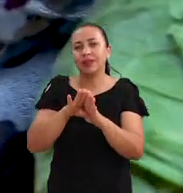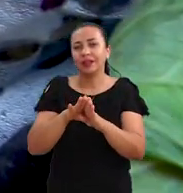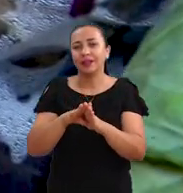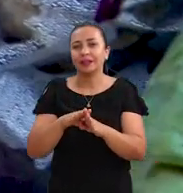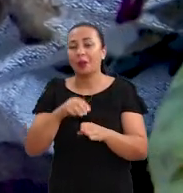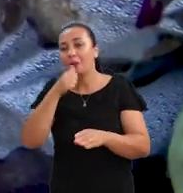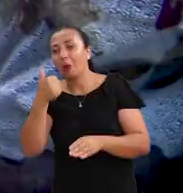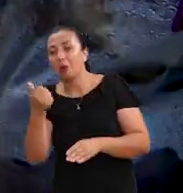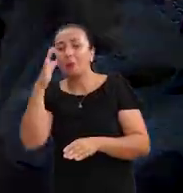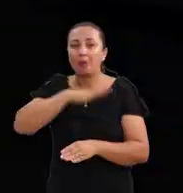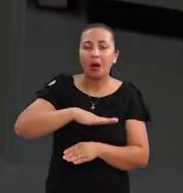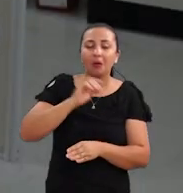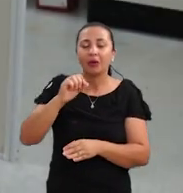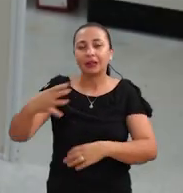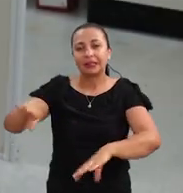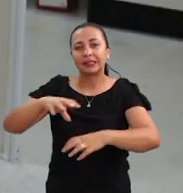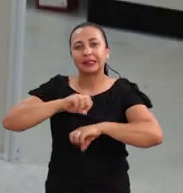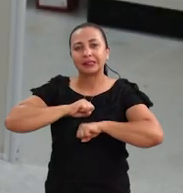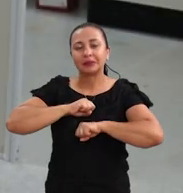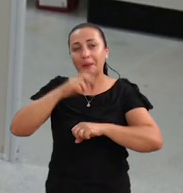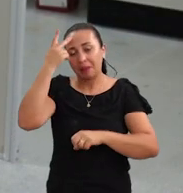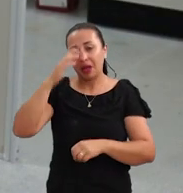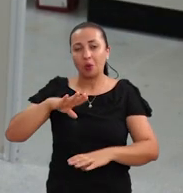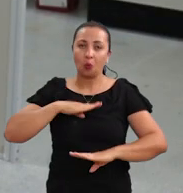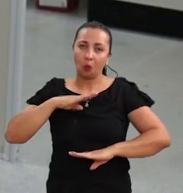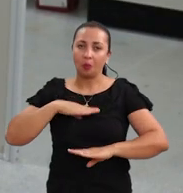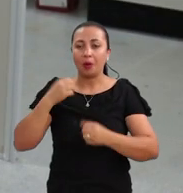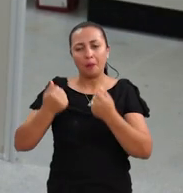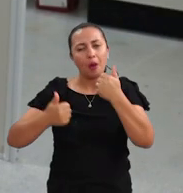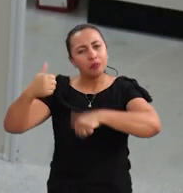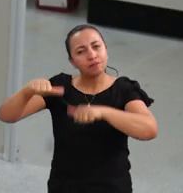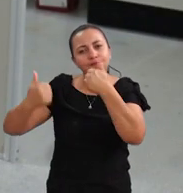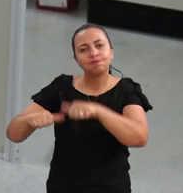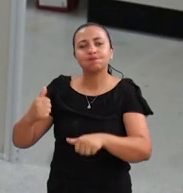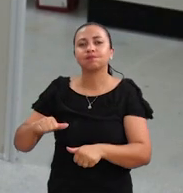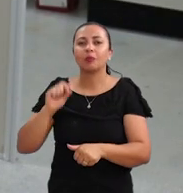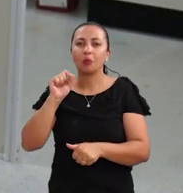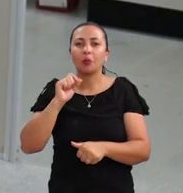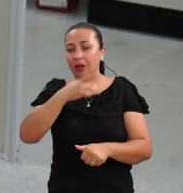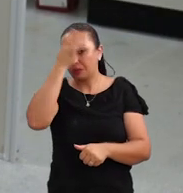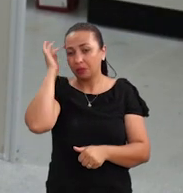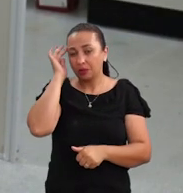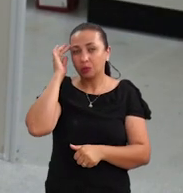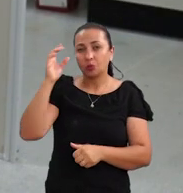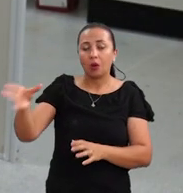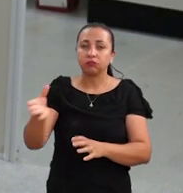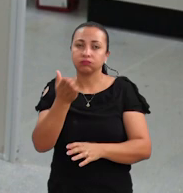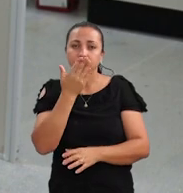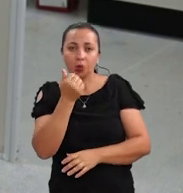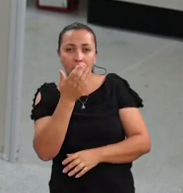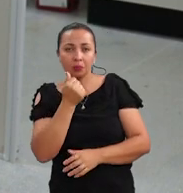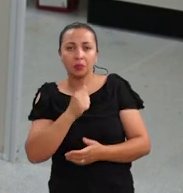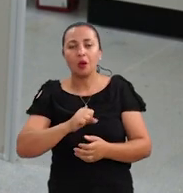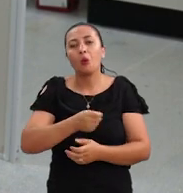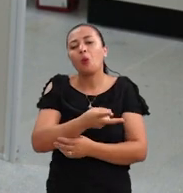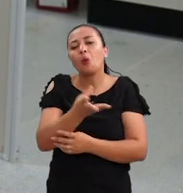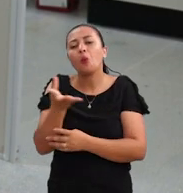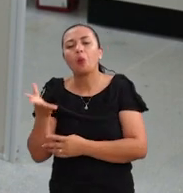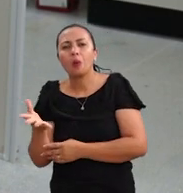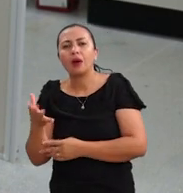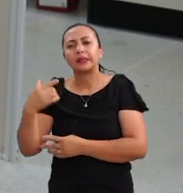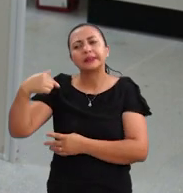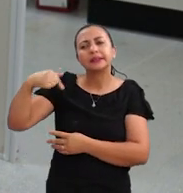que ela vai trazer para o nosso organismo. A gente pode, né, avaliar o que o indivíduo ingere, quais